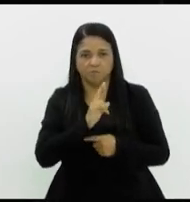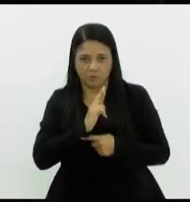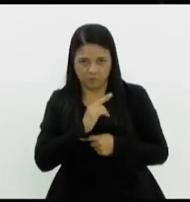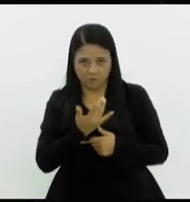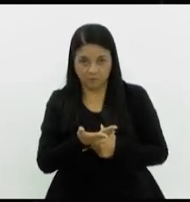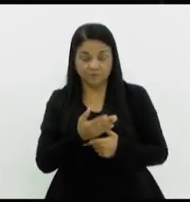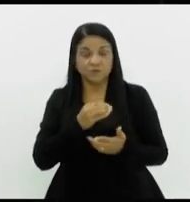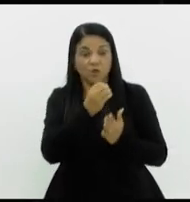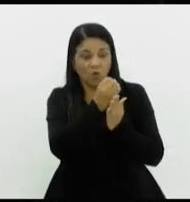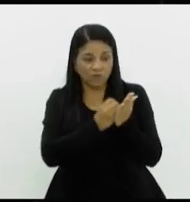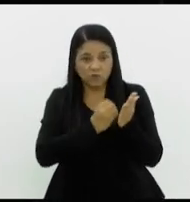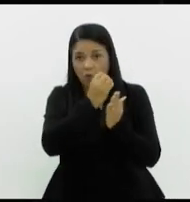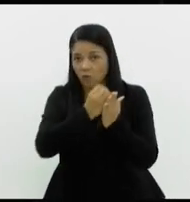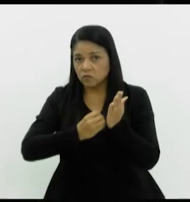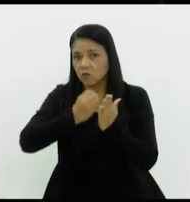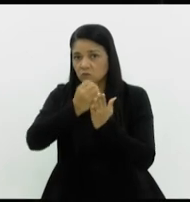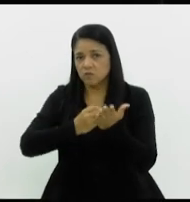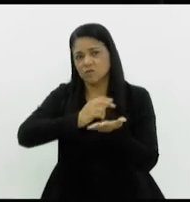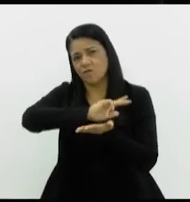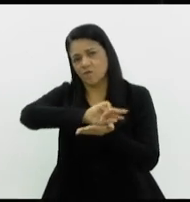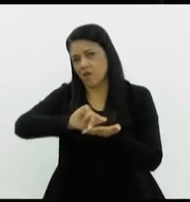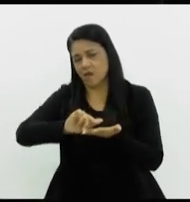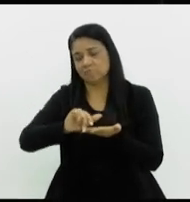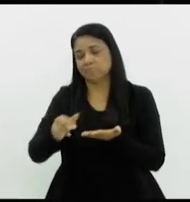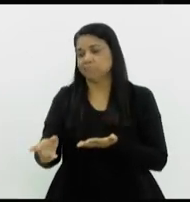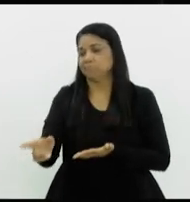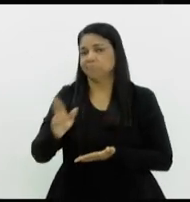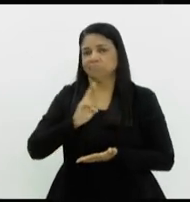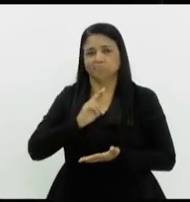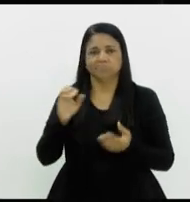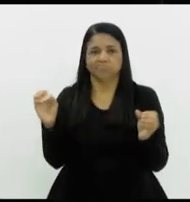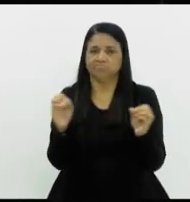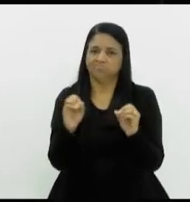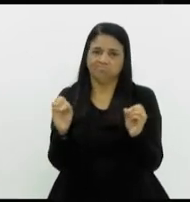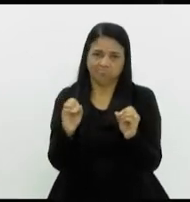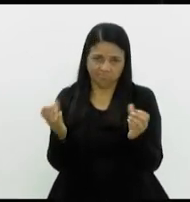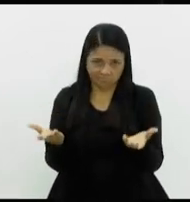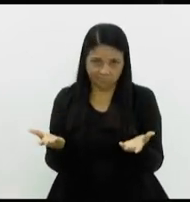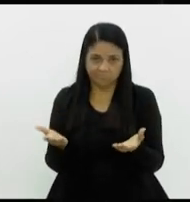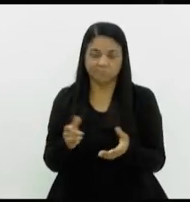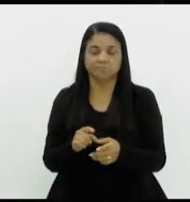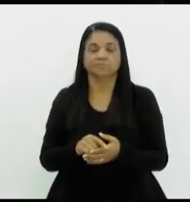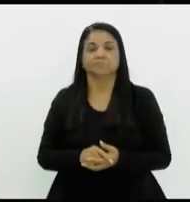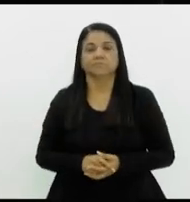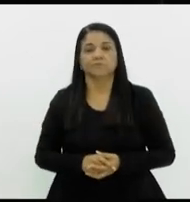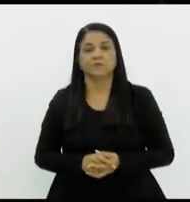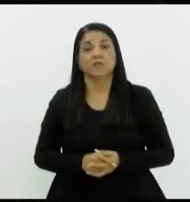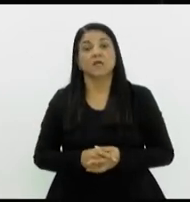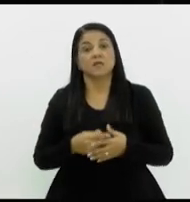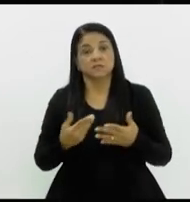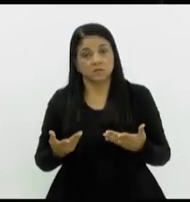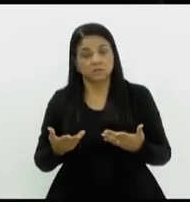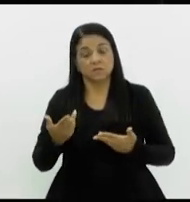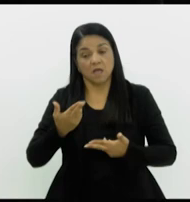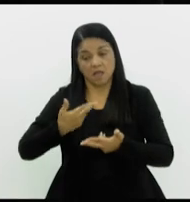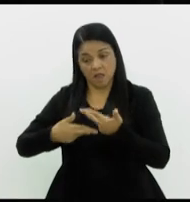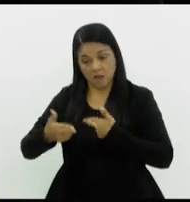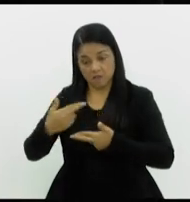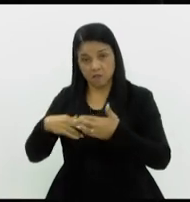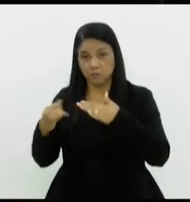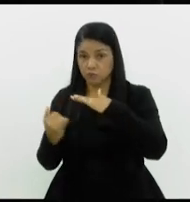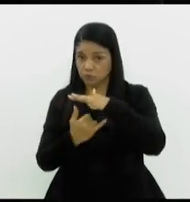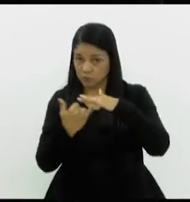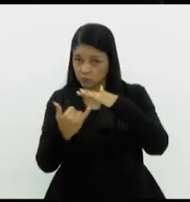ofícios que nós enviamos e que a gente nunca teve sequer uma resposta. Bom, eu espero que essa relação